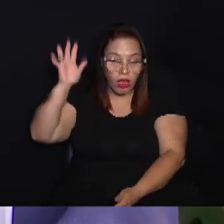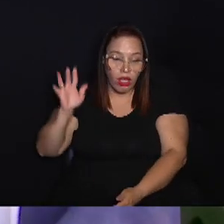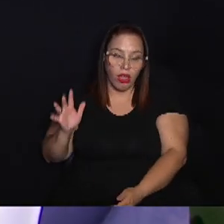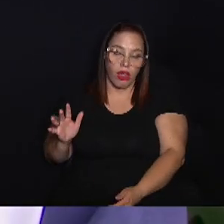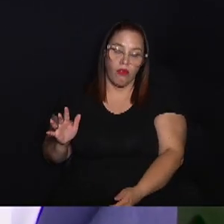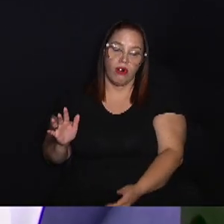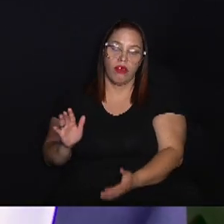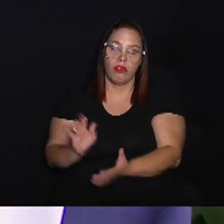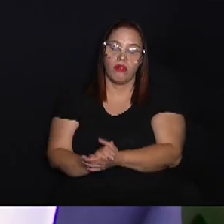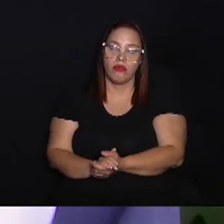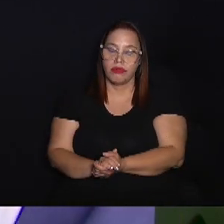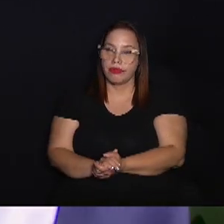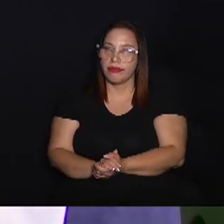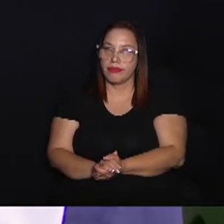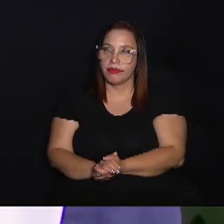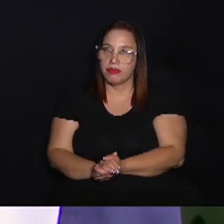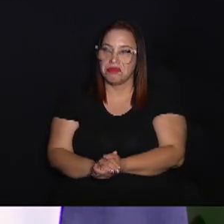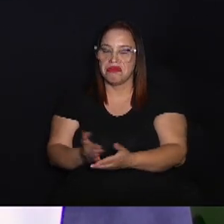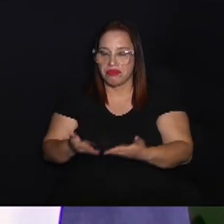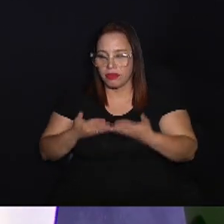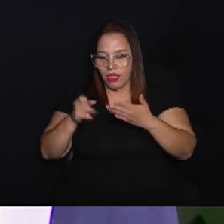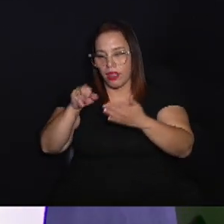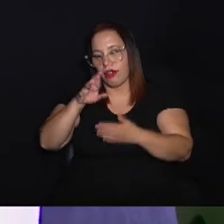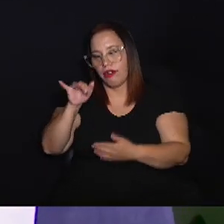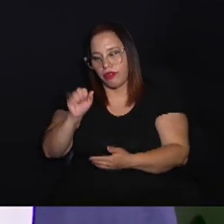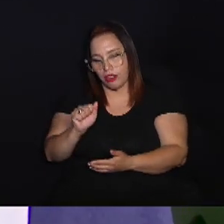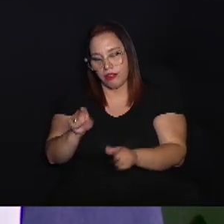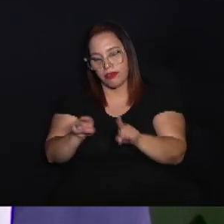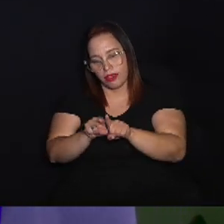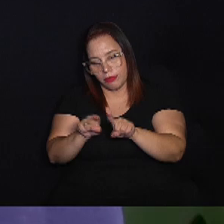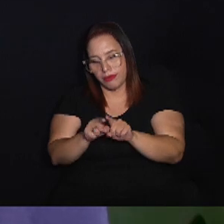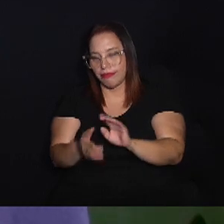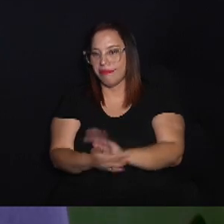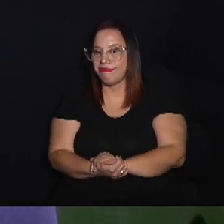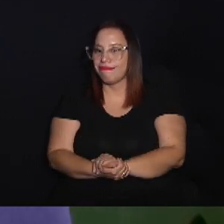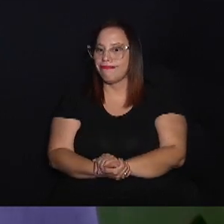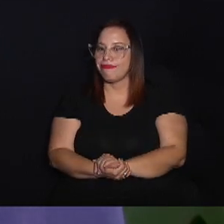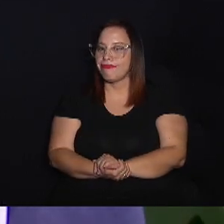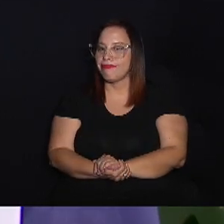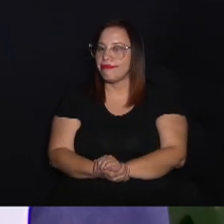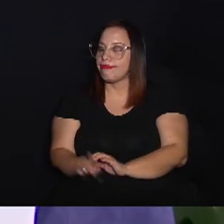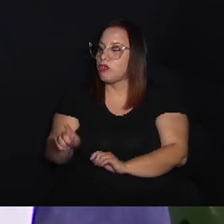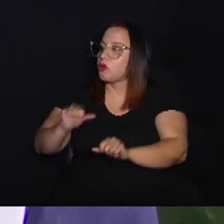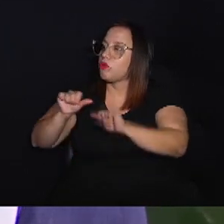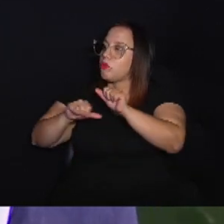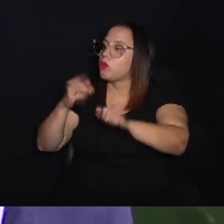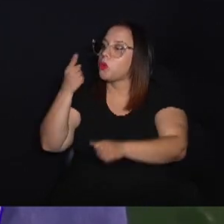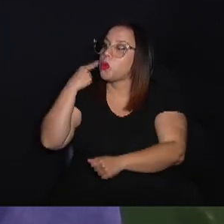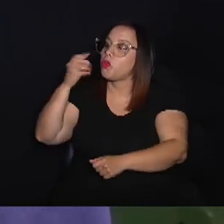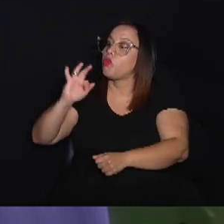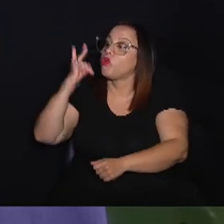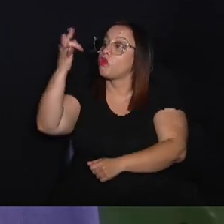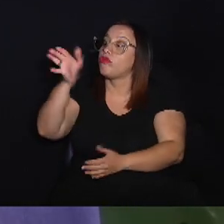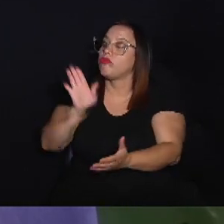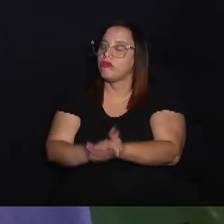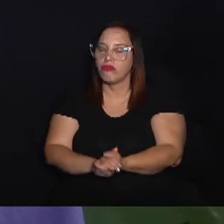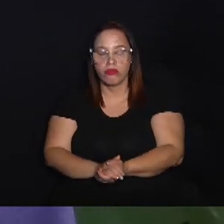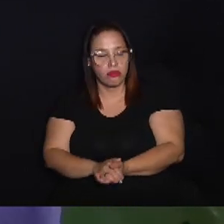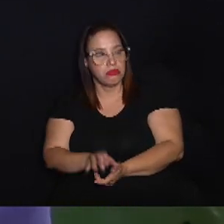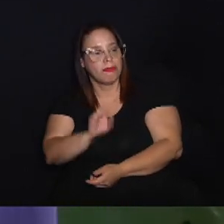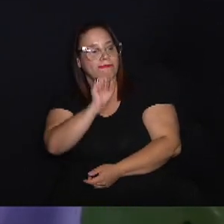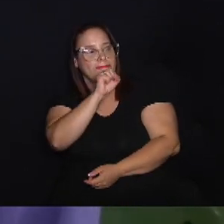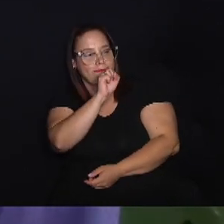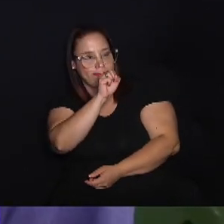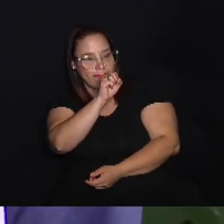gente faz parte da África também. E isso vai mudar a sua visão do futuro?